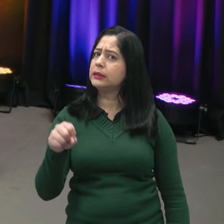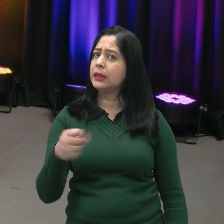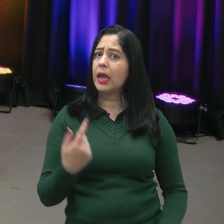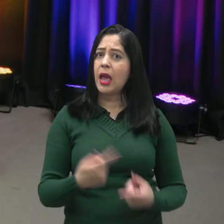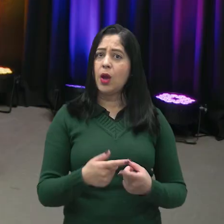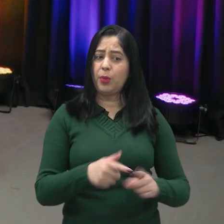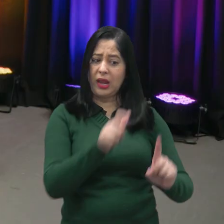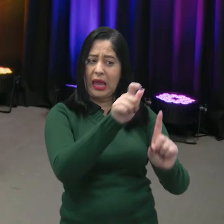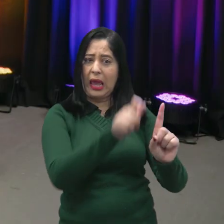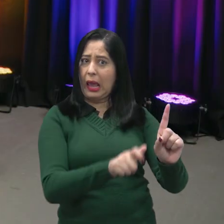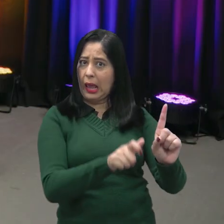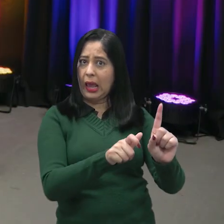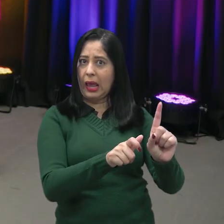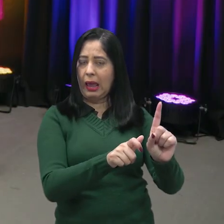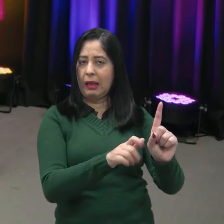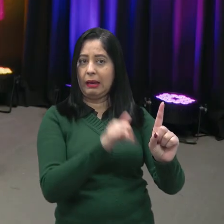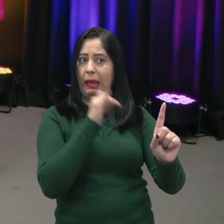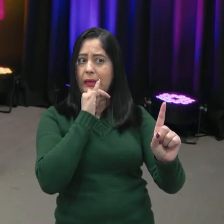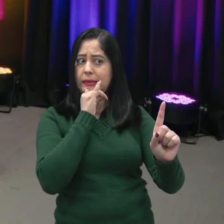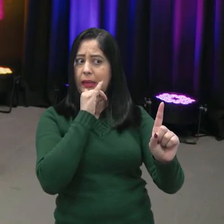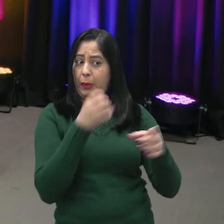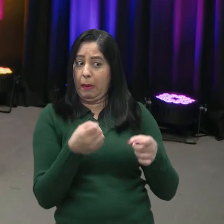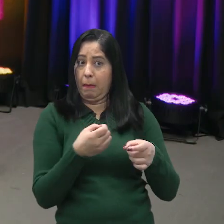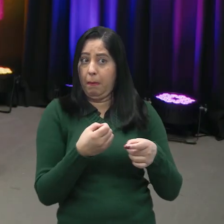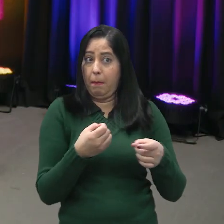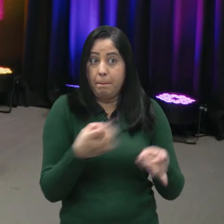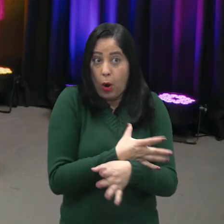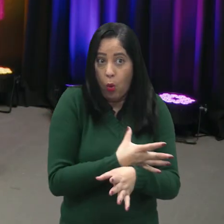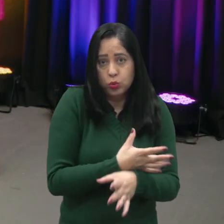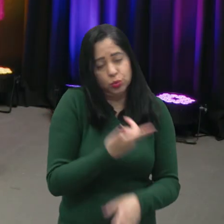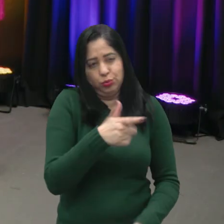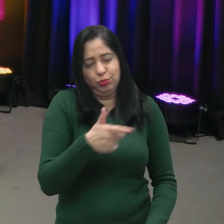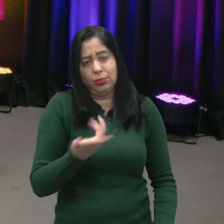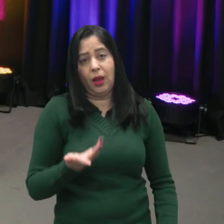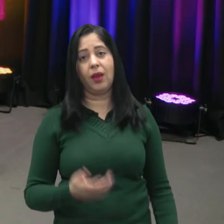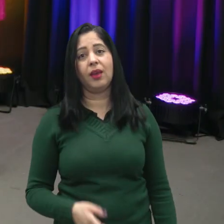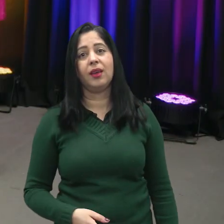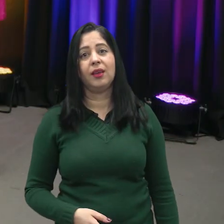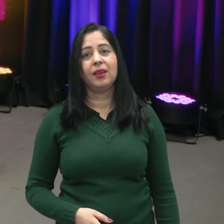pra poder reagir. Se ele, no caso, me segurar